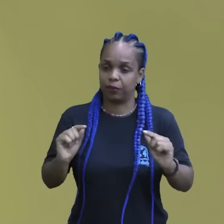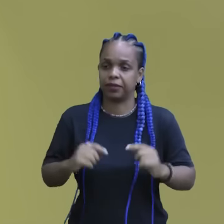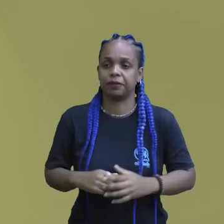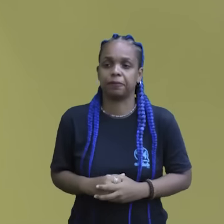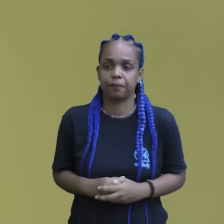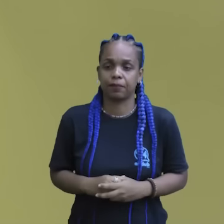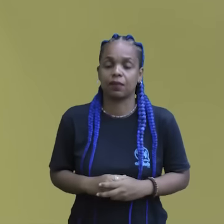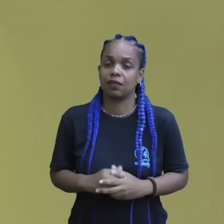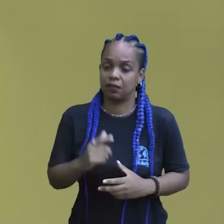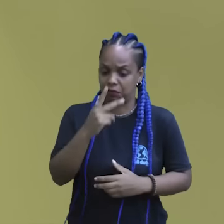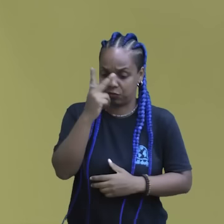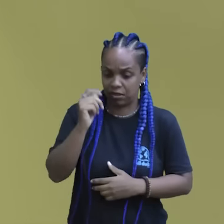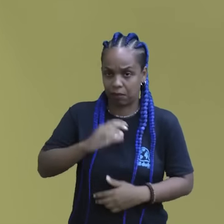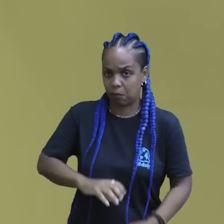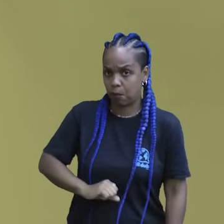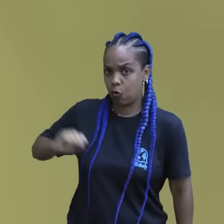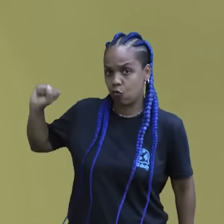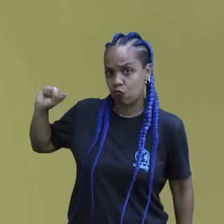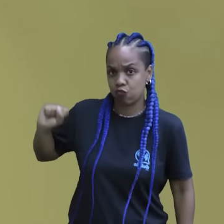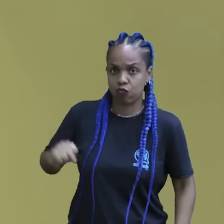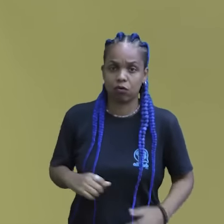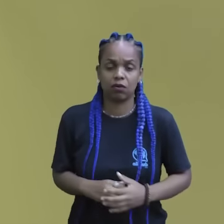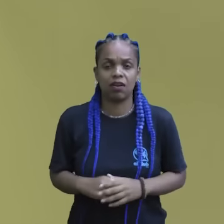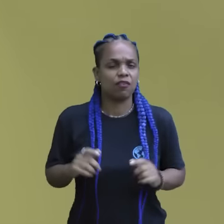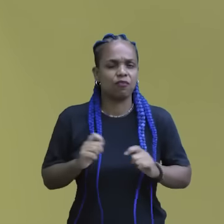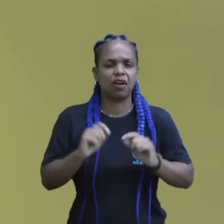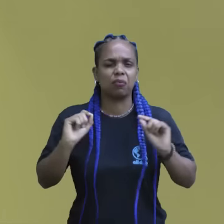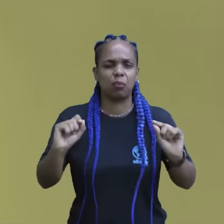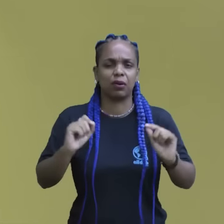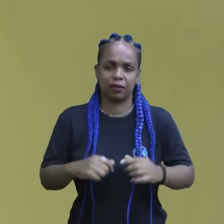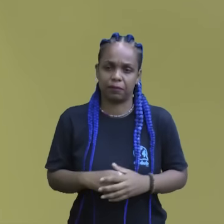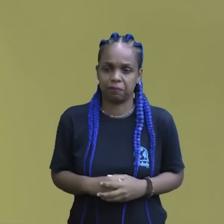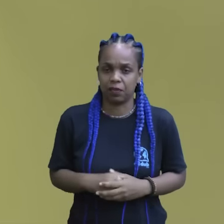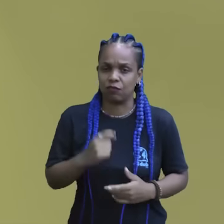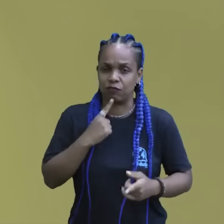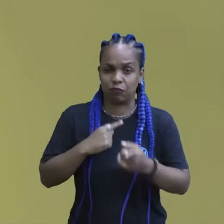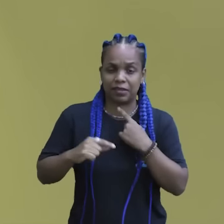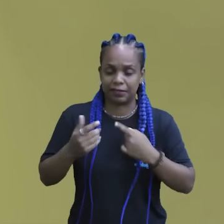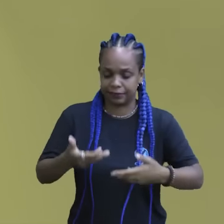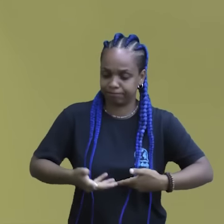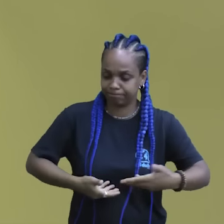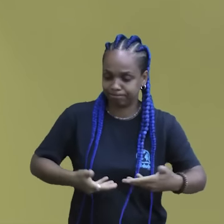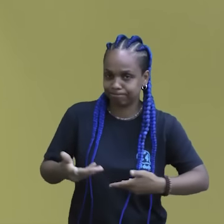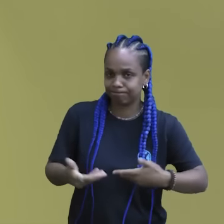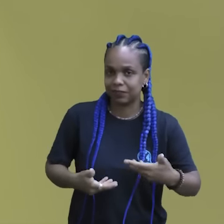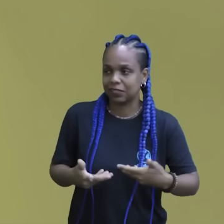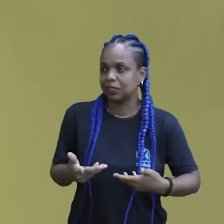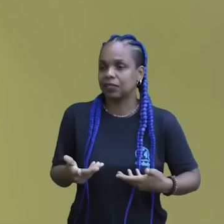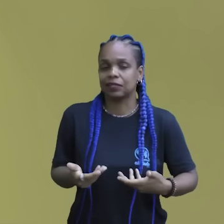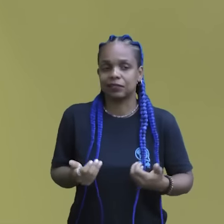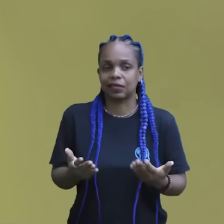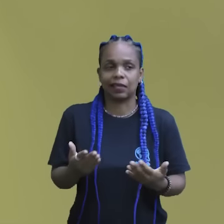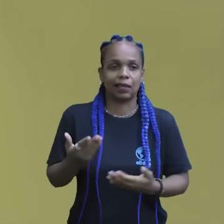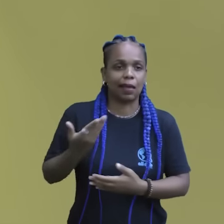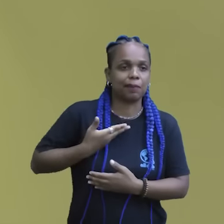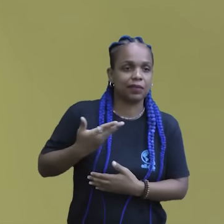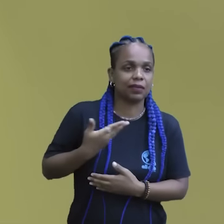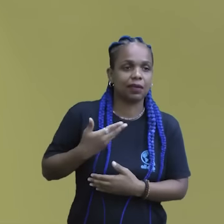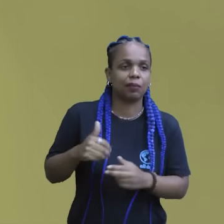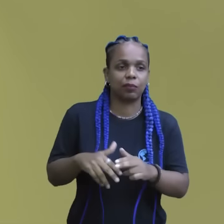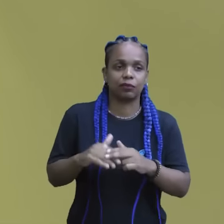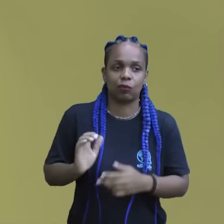a uma amiga, de livrá-la de uma terrível situação. Aos olhos de todos, é um ato digno,